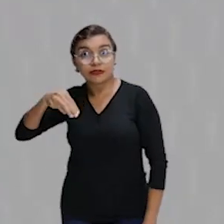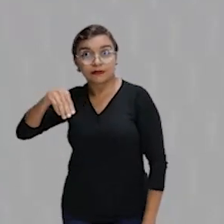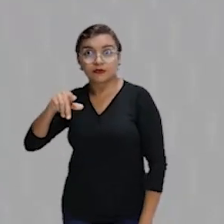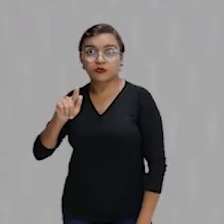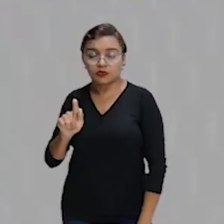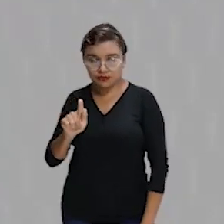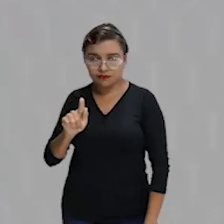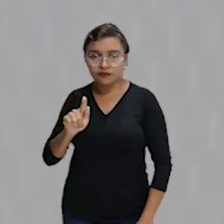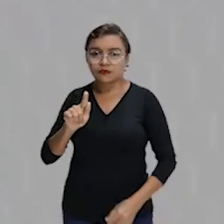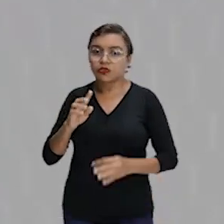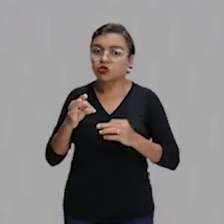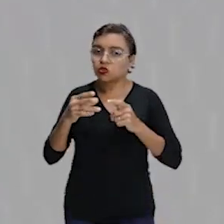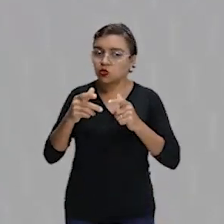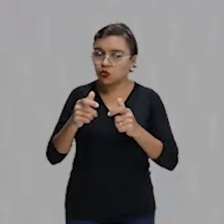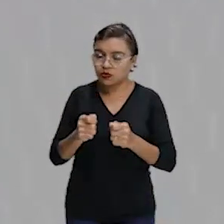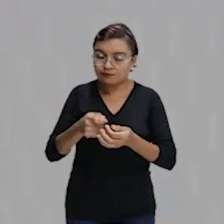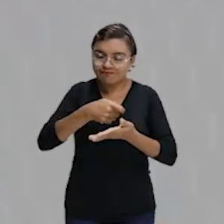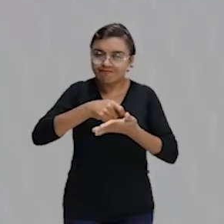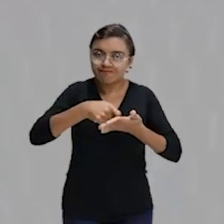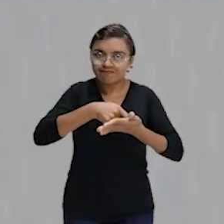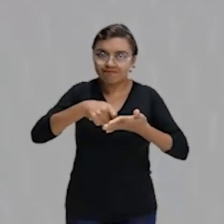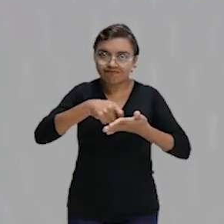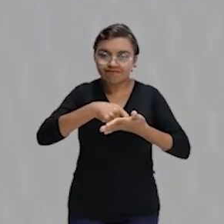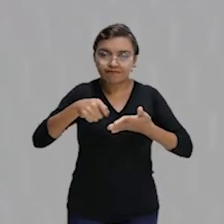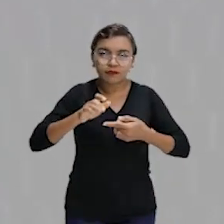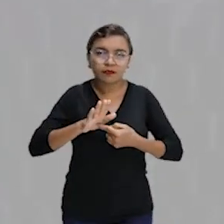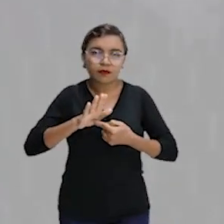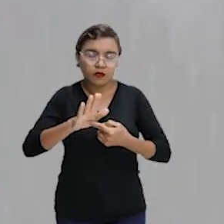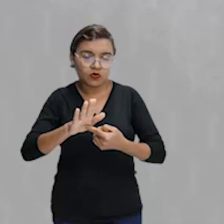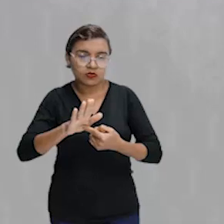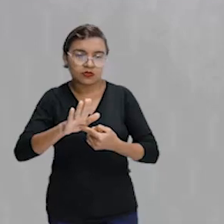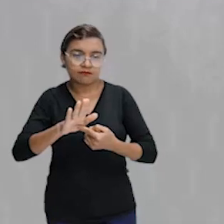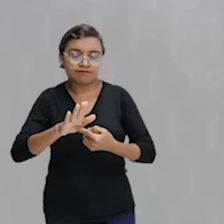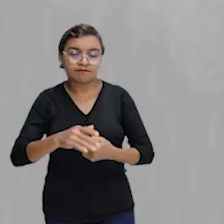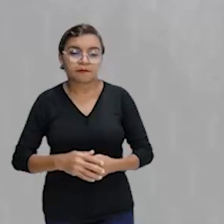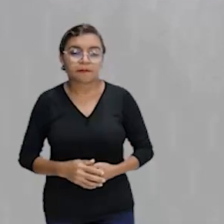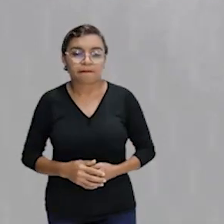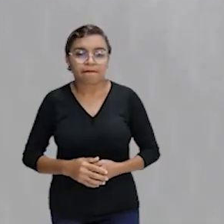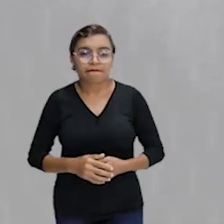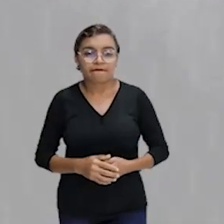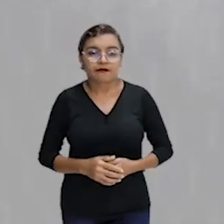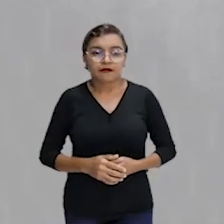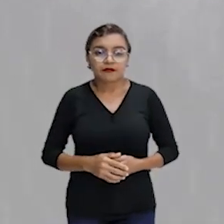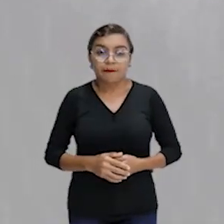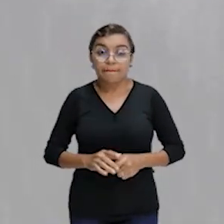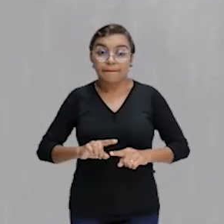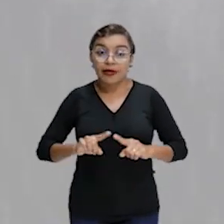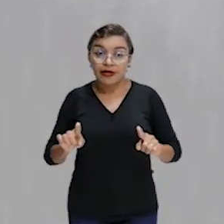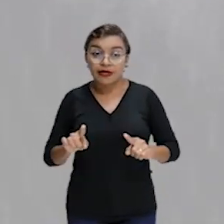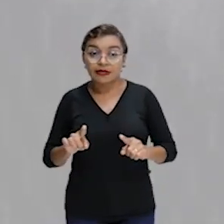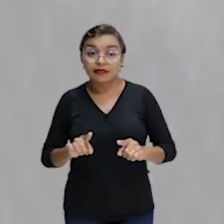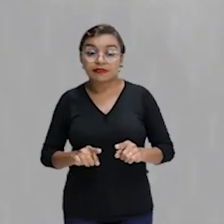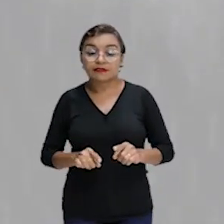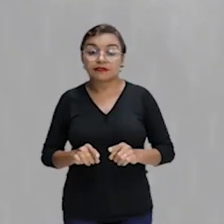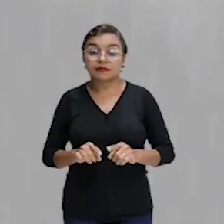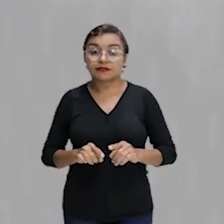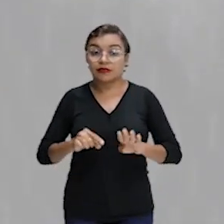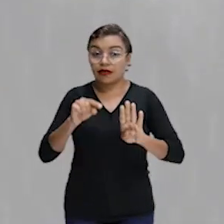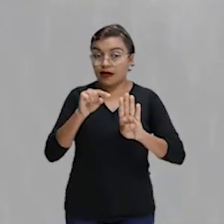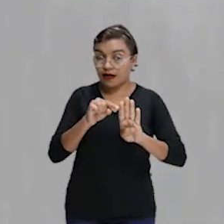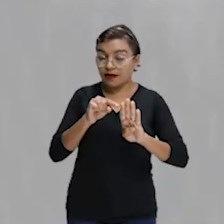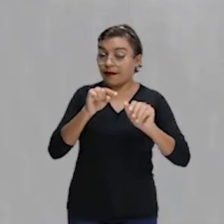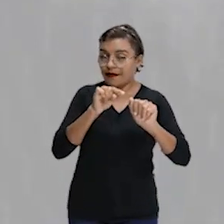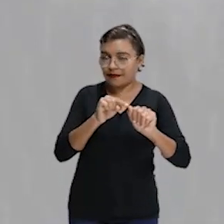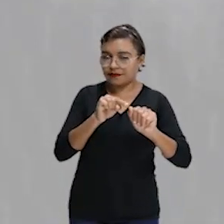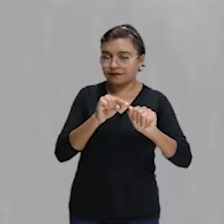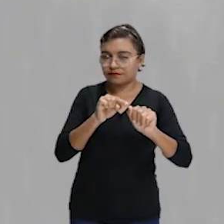elas, pela escrita de função exponencial, eu estaria só entre a letra A e a letra B, tá? E aí, como a letra A